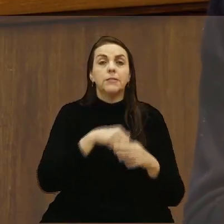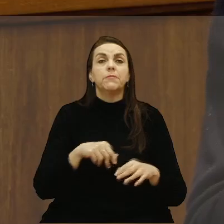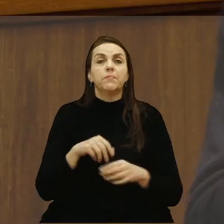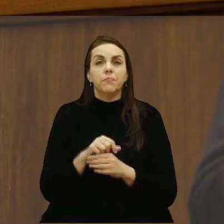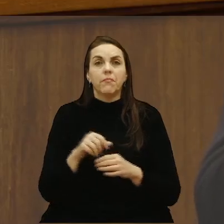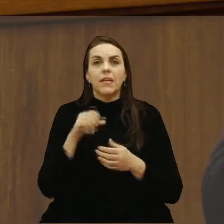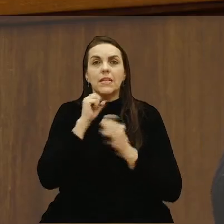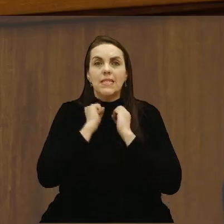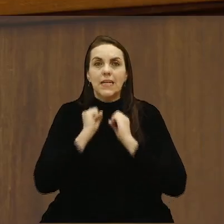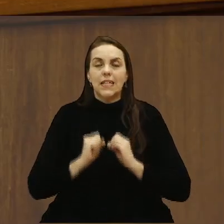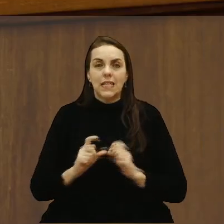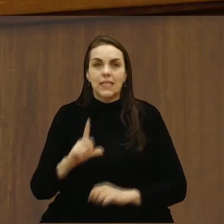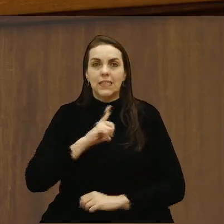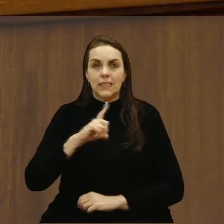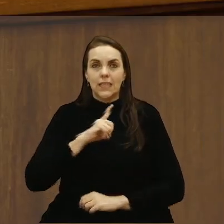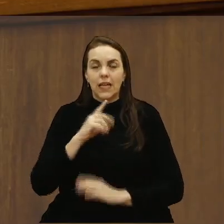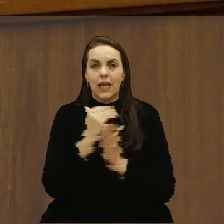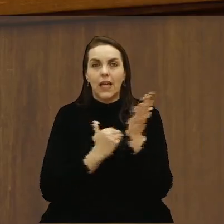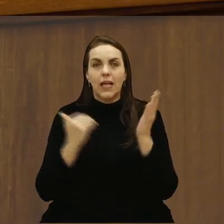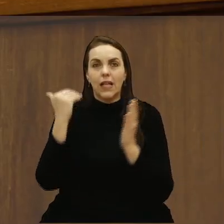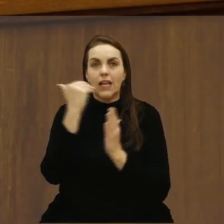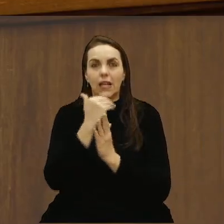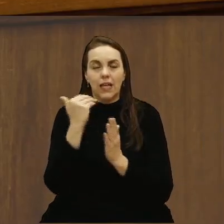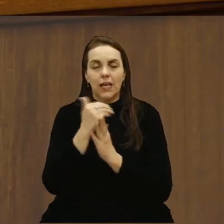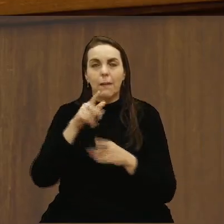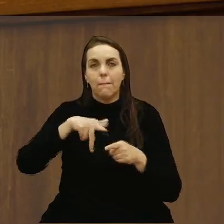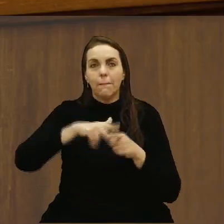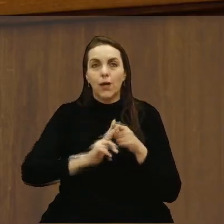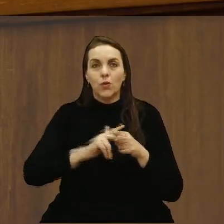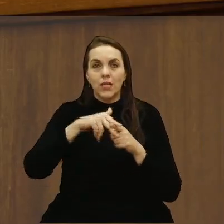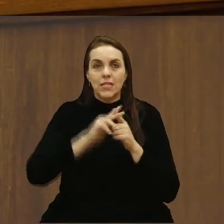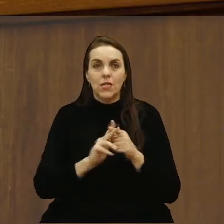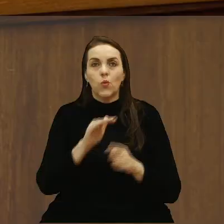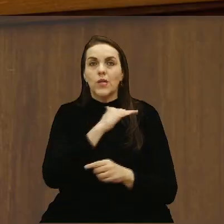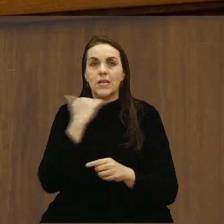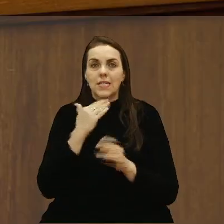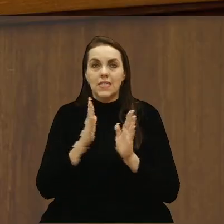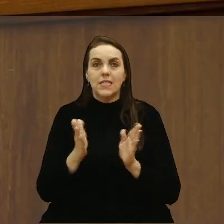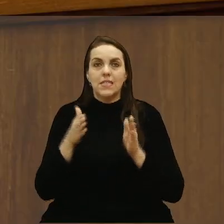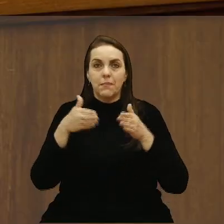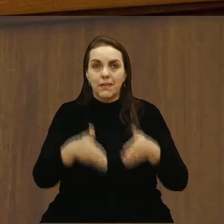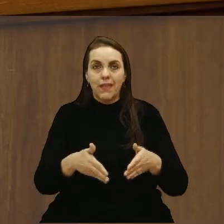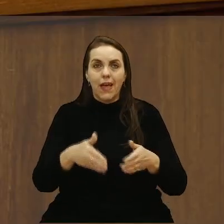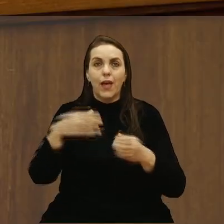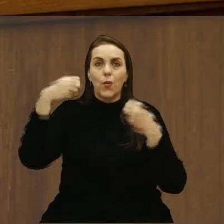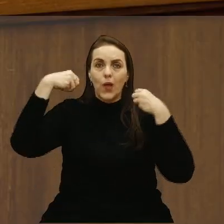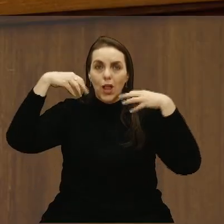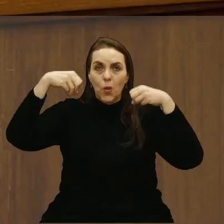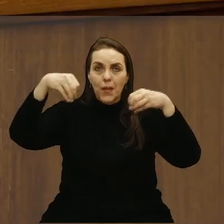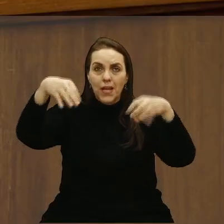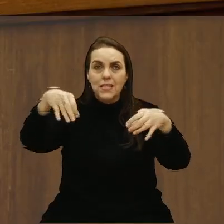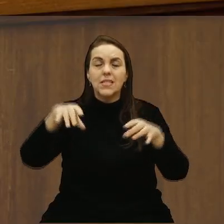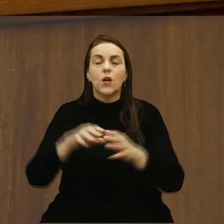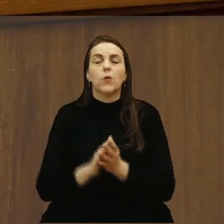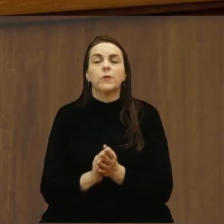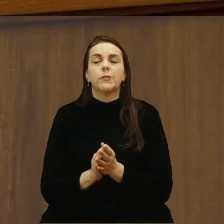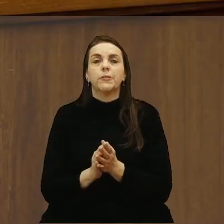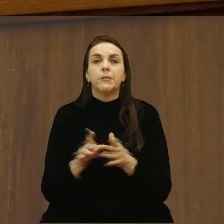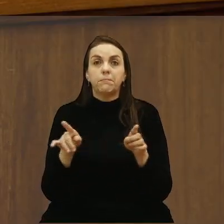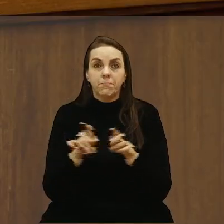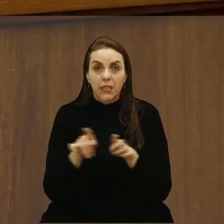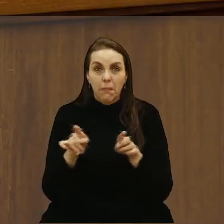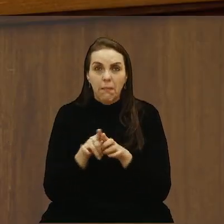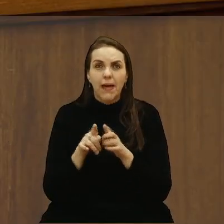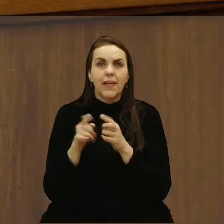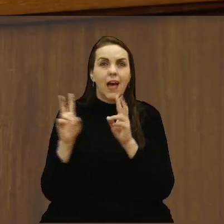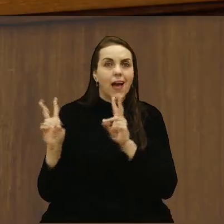Gestão Urbana tem, além da questão da manutenção dos cemitérios, da iluminação. Falando em iluminação, para o pessoal que está em